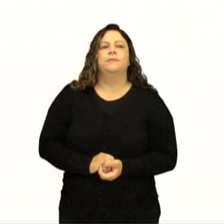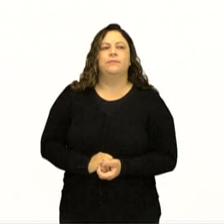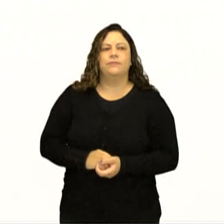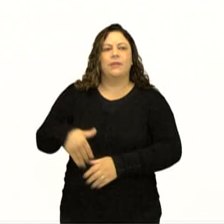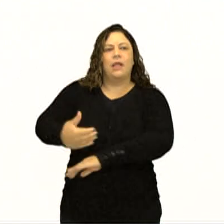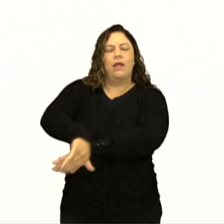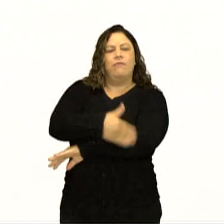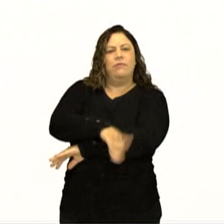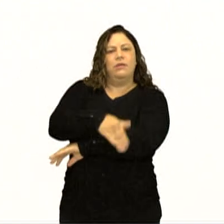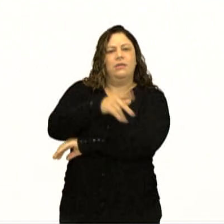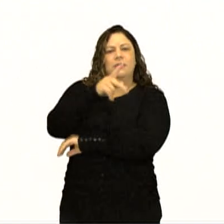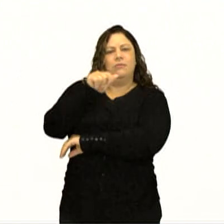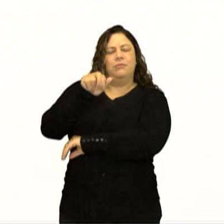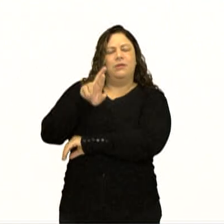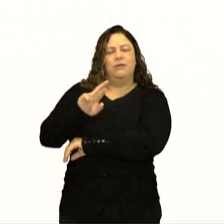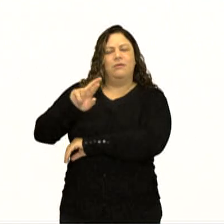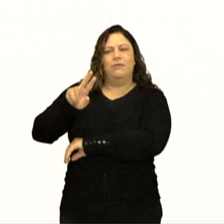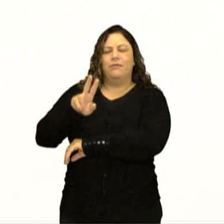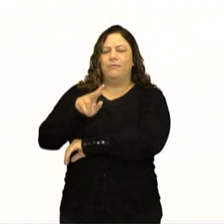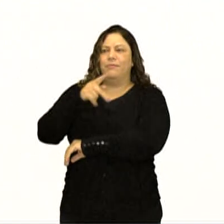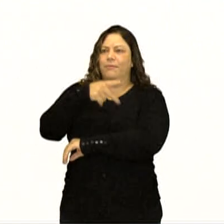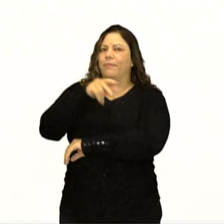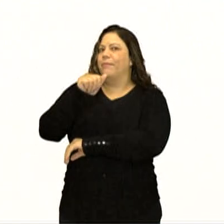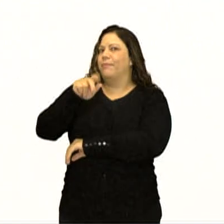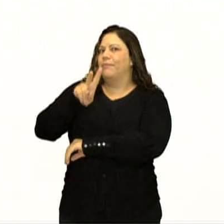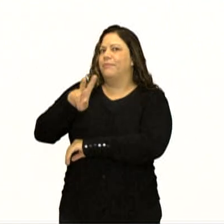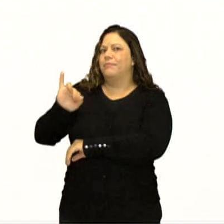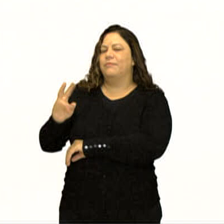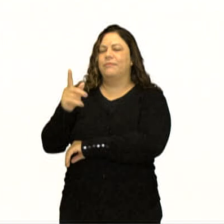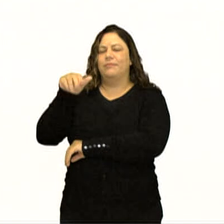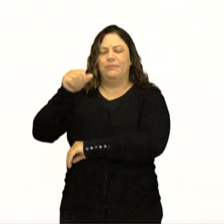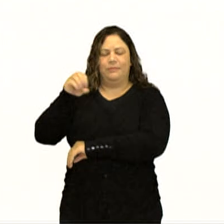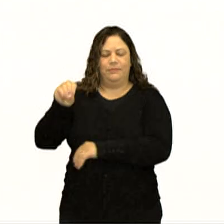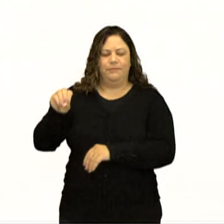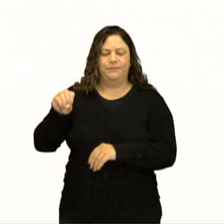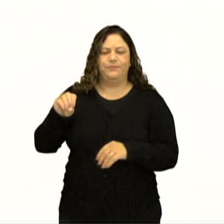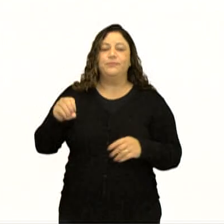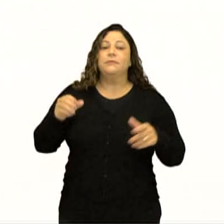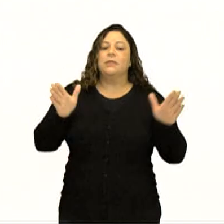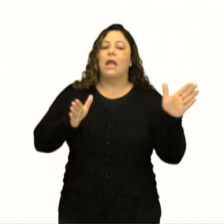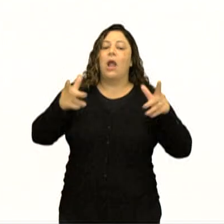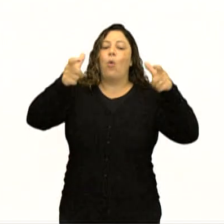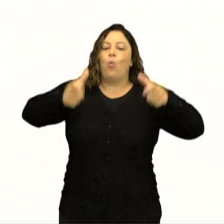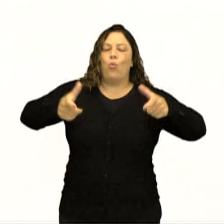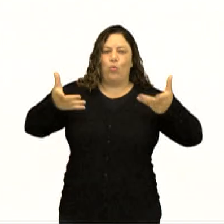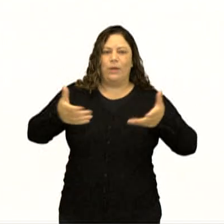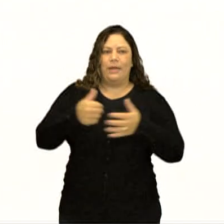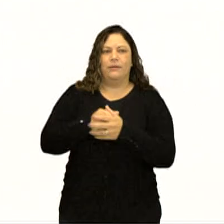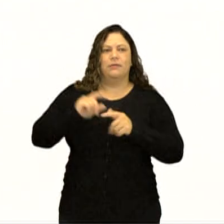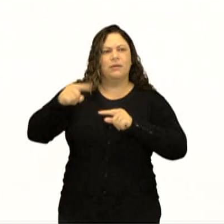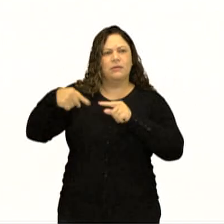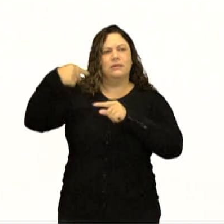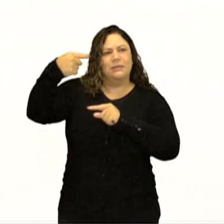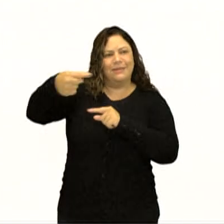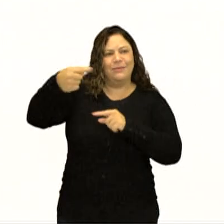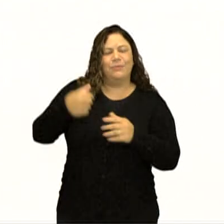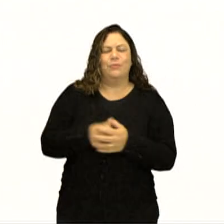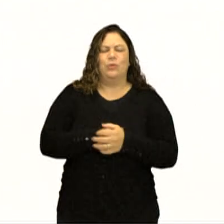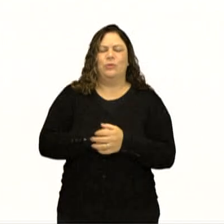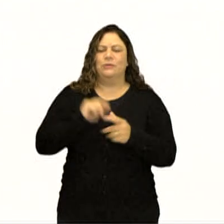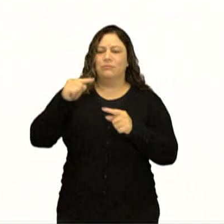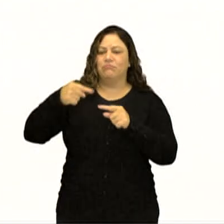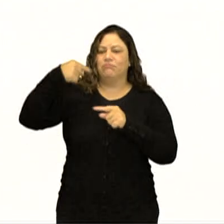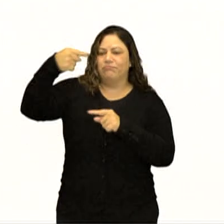dos Pavilhões, nós temos um marcador de lugar. Quando ele diz, logo se pôs a caminho de casa, depois que ele